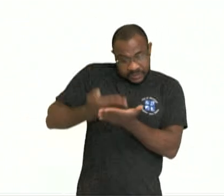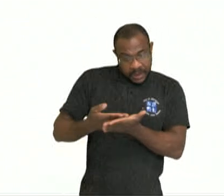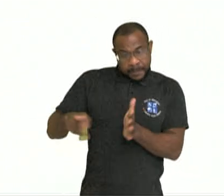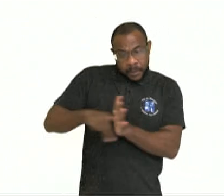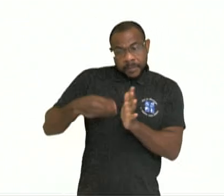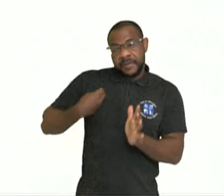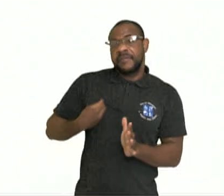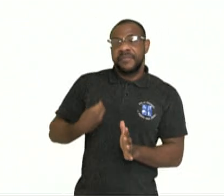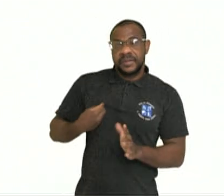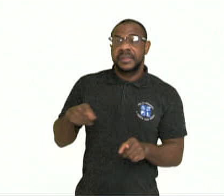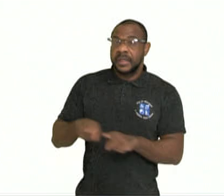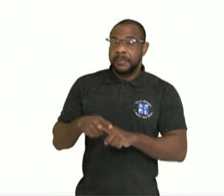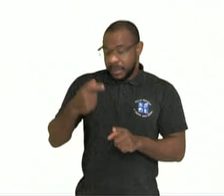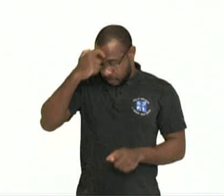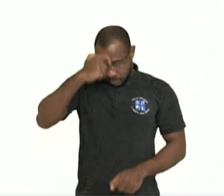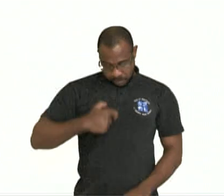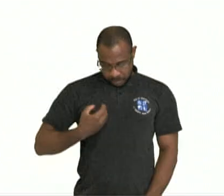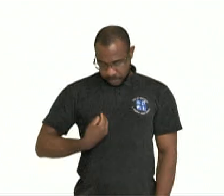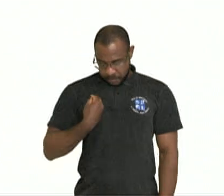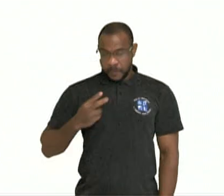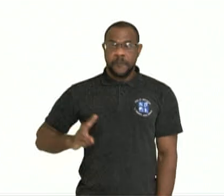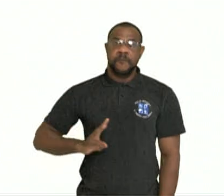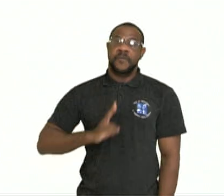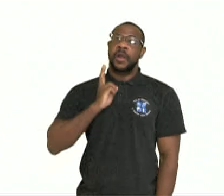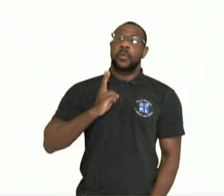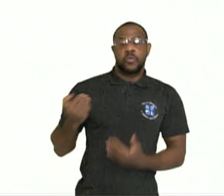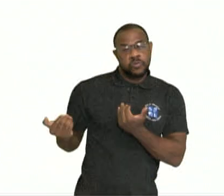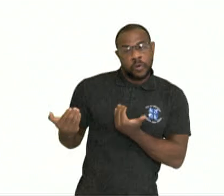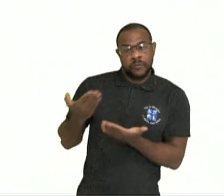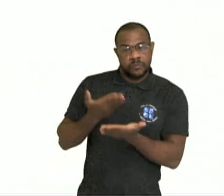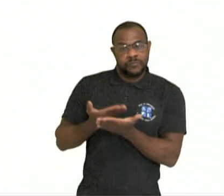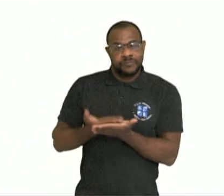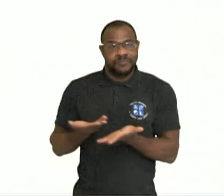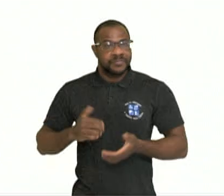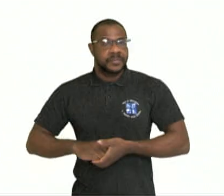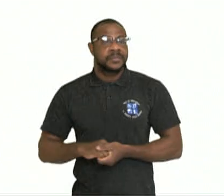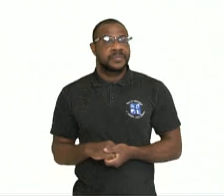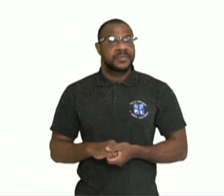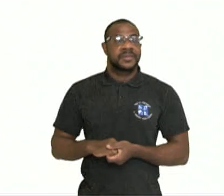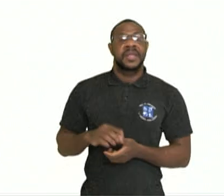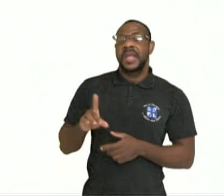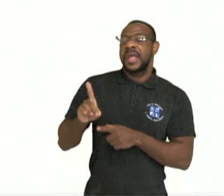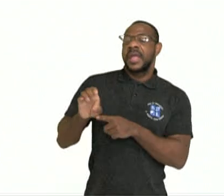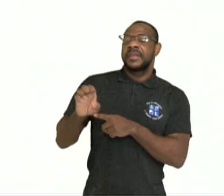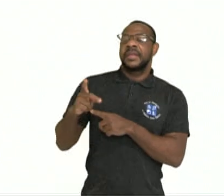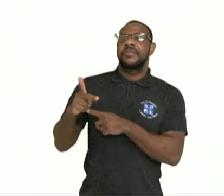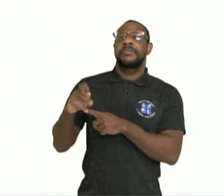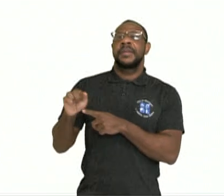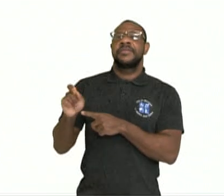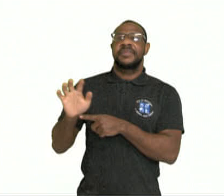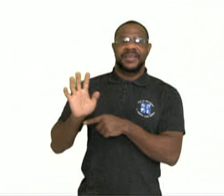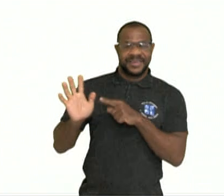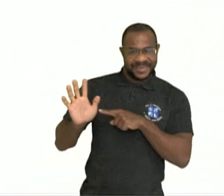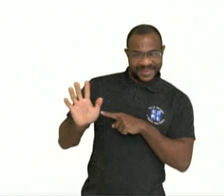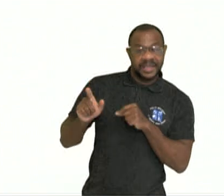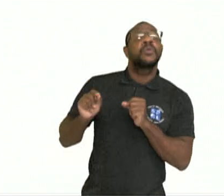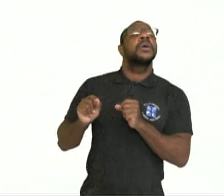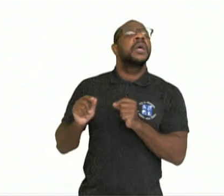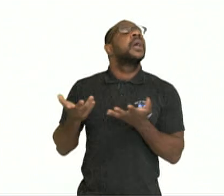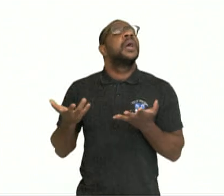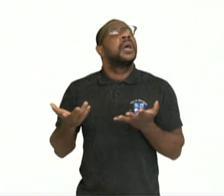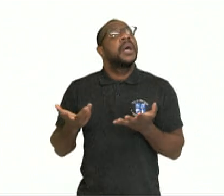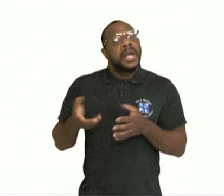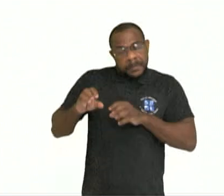ele tem como pessoa, como jovem estudante. E na despedida, ela incentiva os jovens a colocar em prática